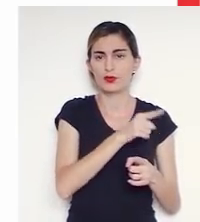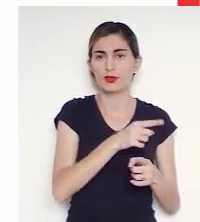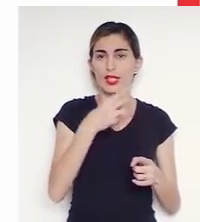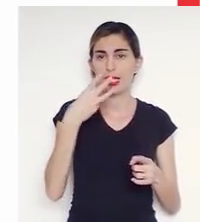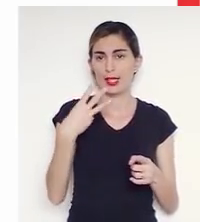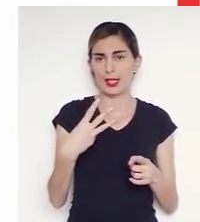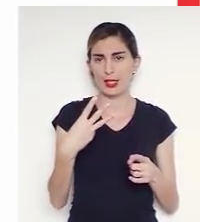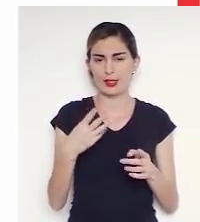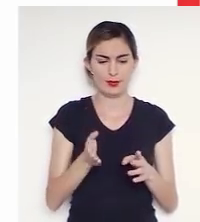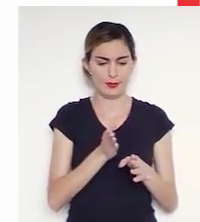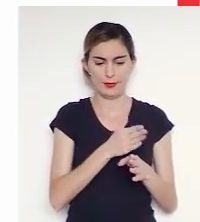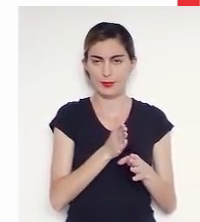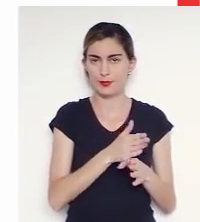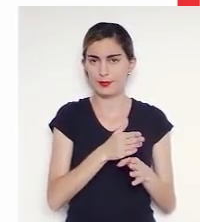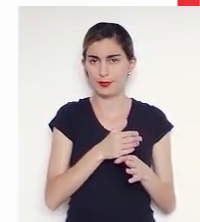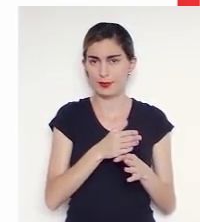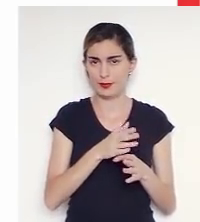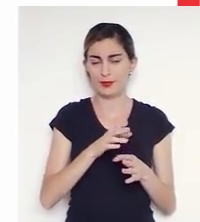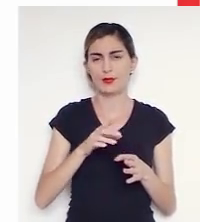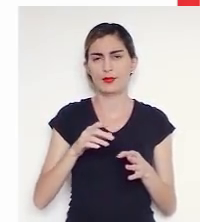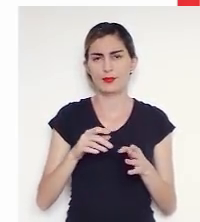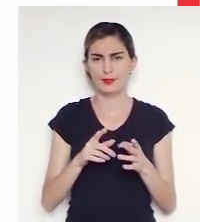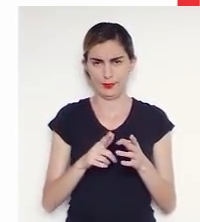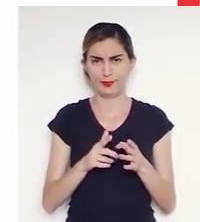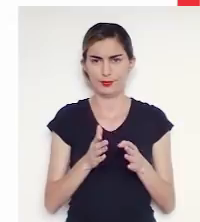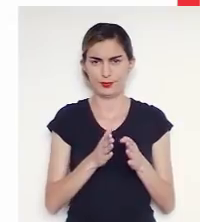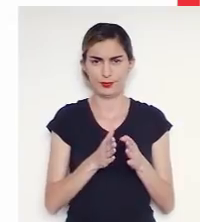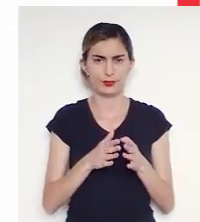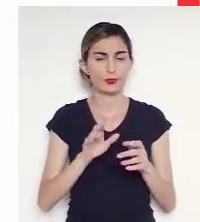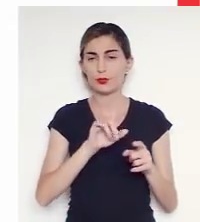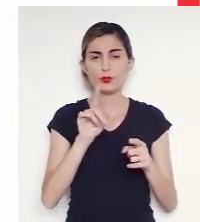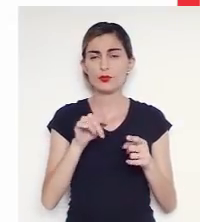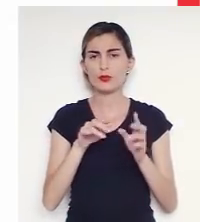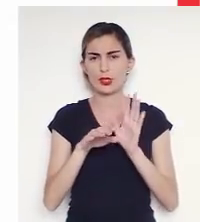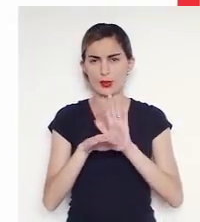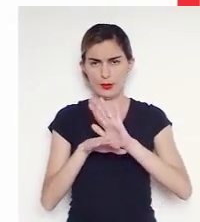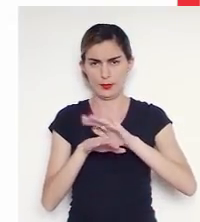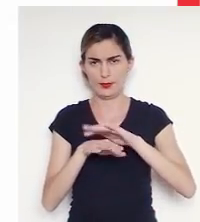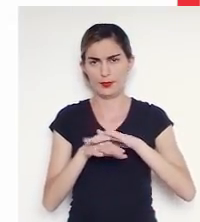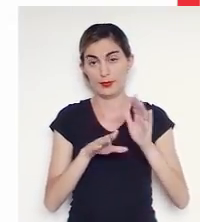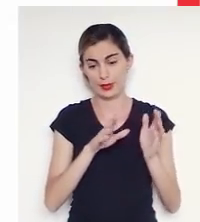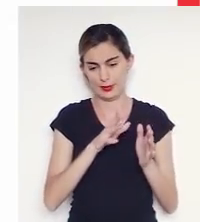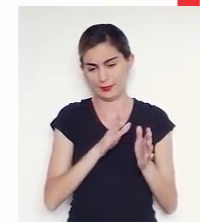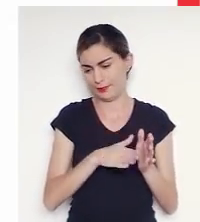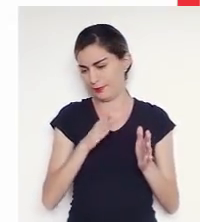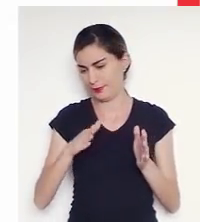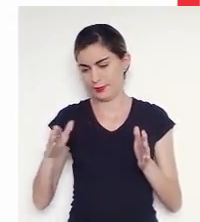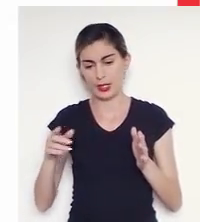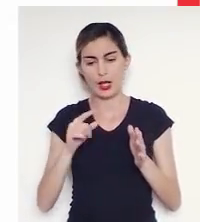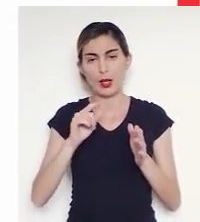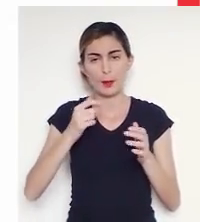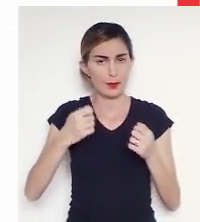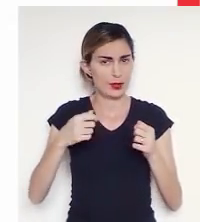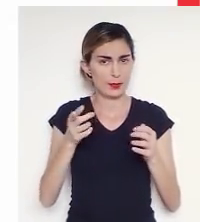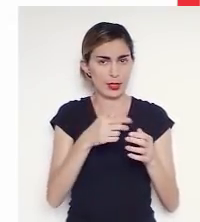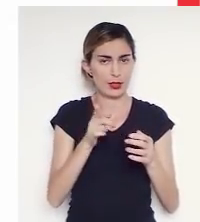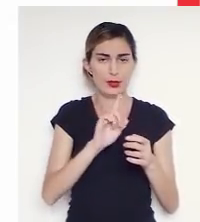para a direita. E ali eu coloquei as setinhas para que você pudesse perceber, ok? Então vamos